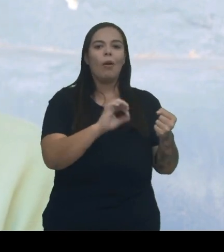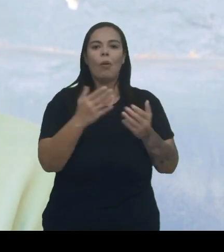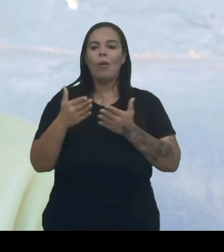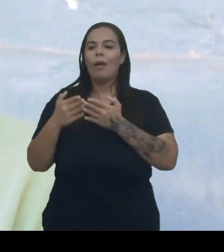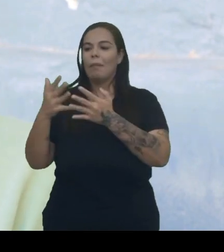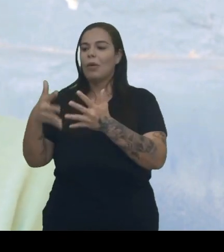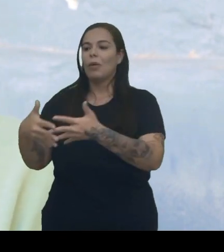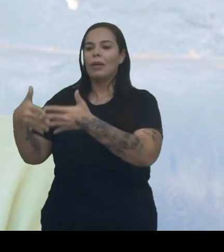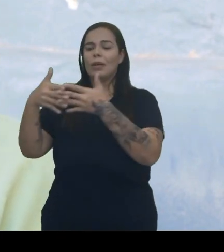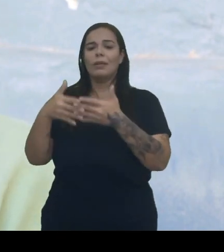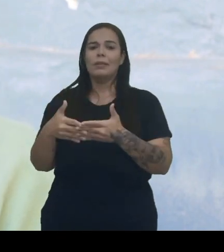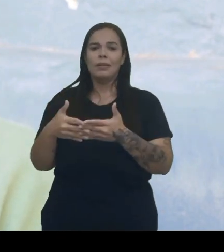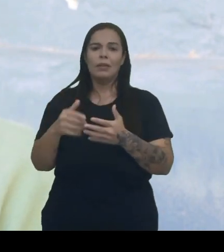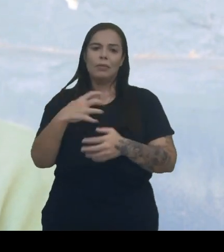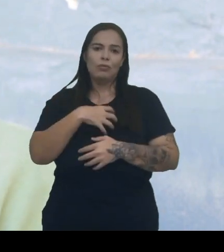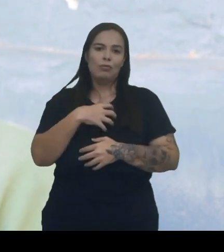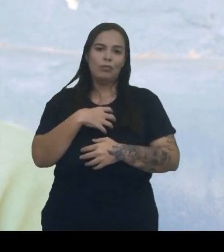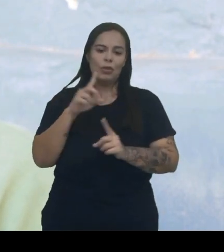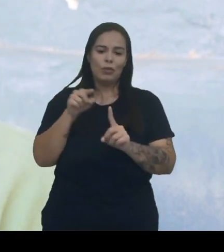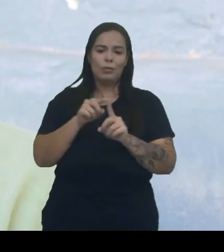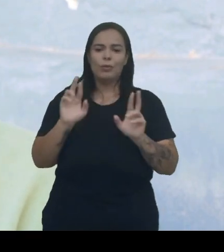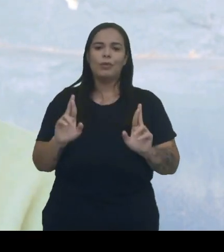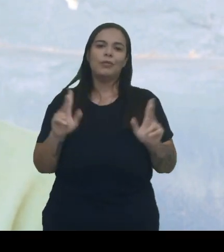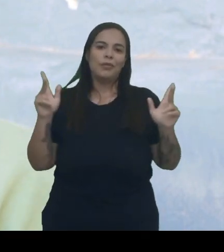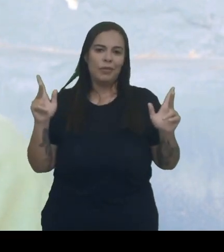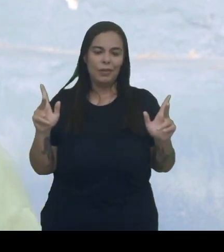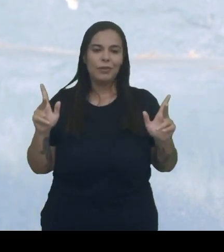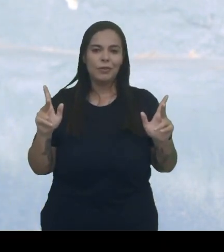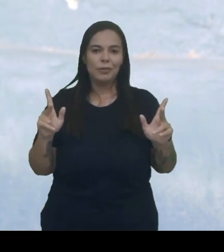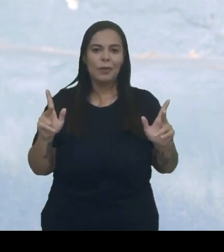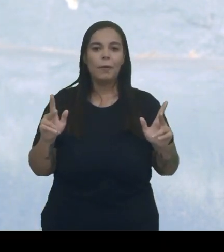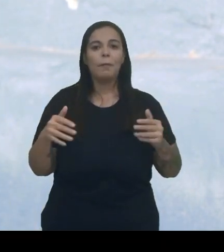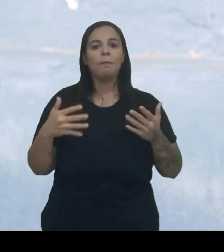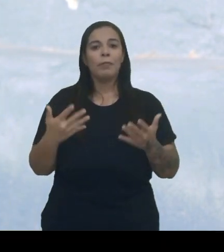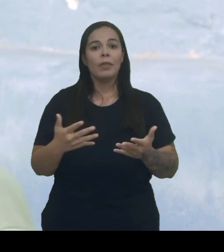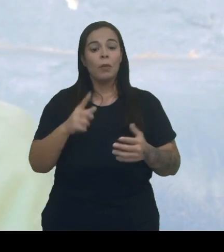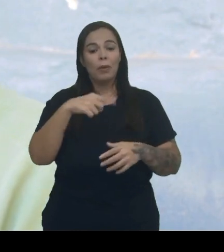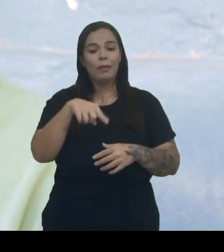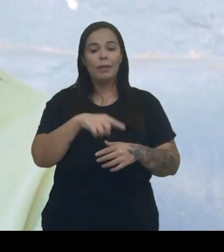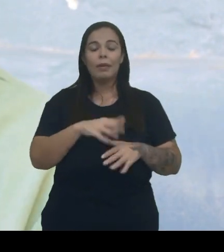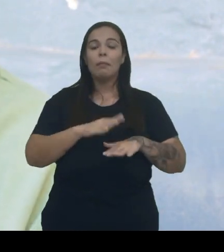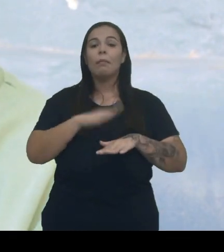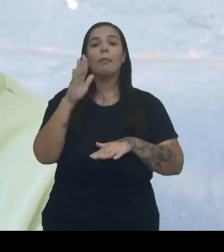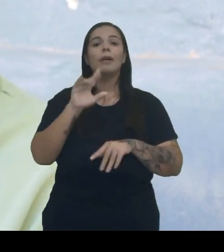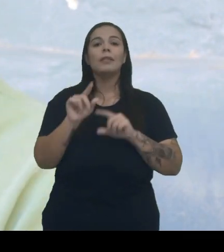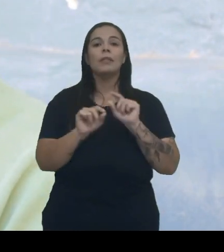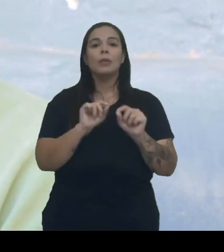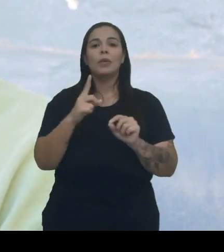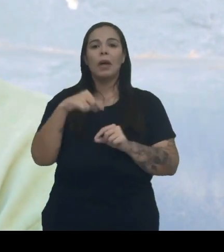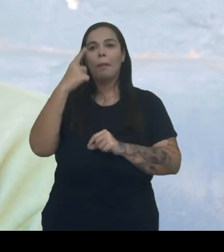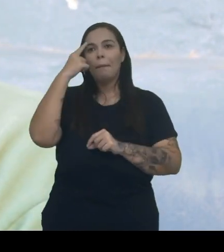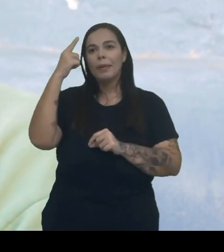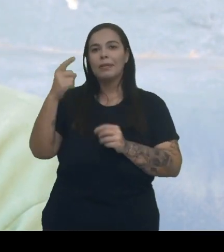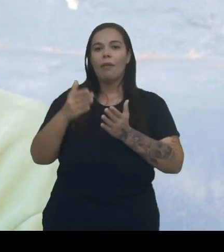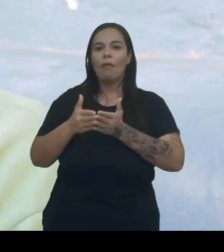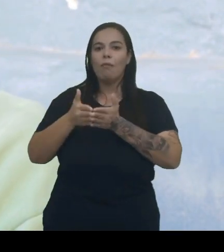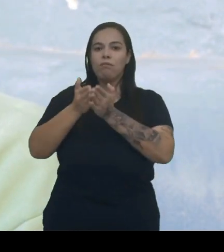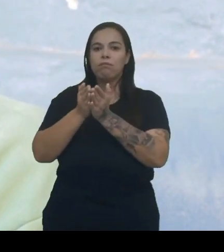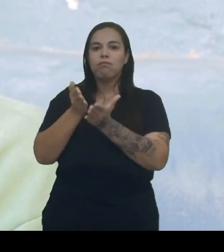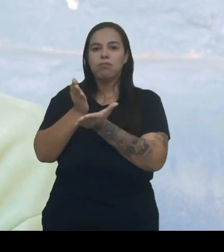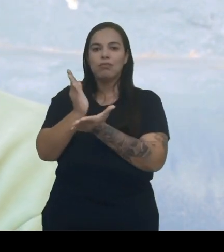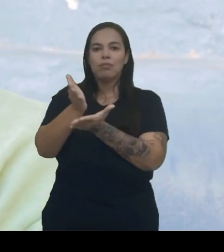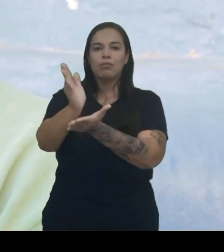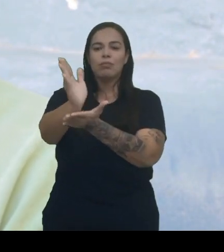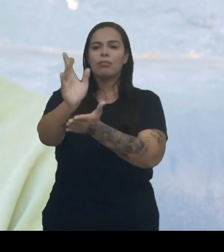Era coisa maior. Então essas canoas, o que acontece? Aqui predominava o quê? Aqui nem pensava em lancha, nem em balieira, nem nada. Aqui era tudo